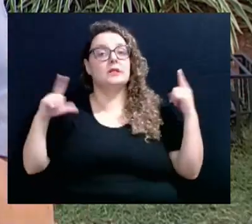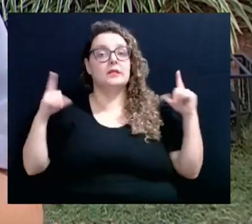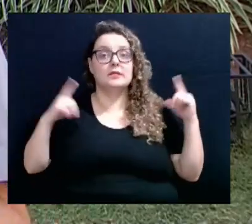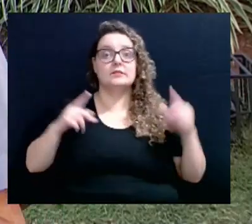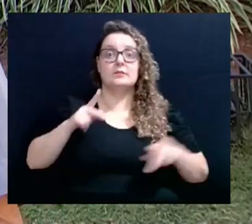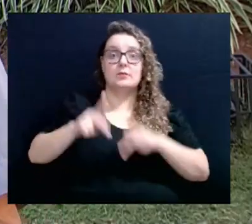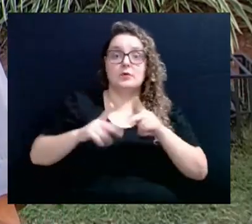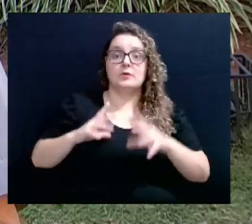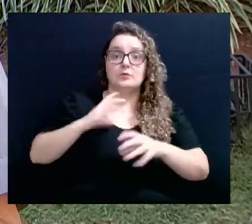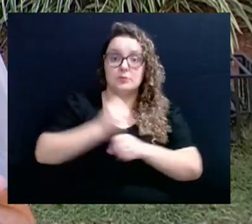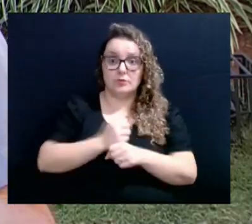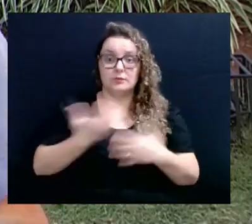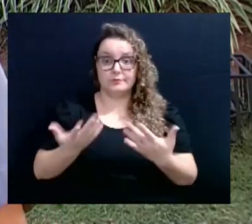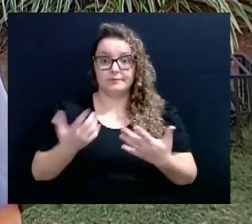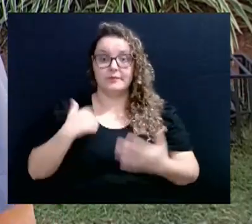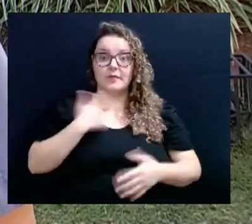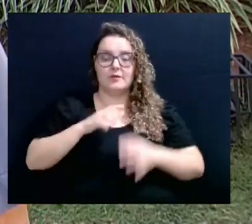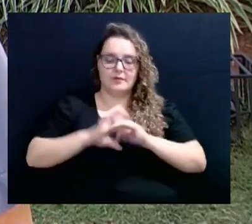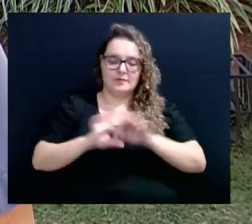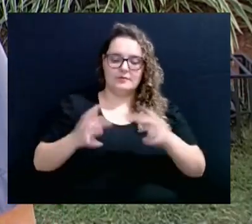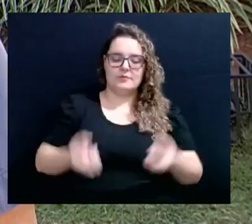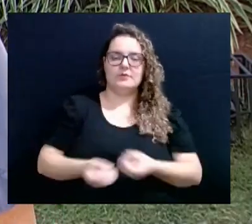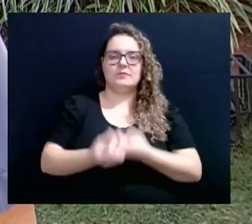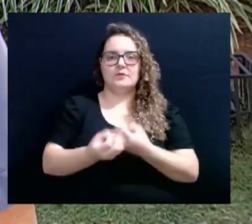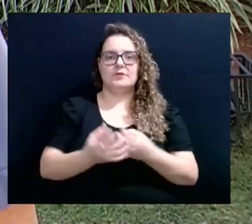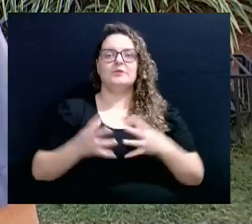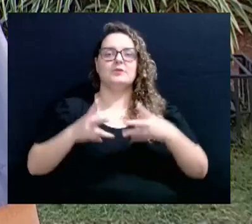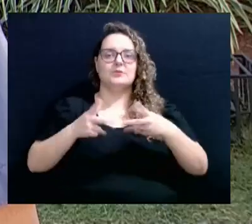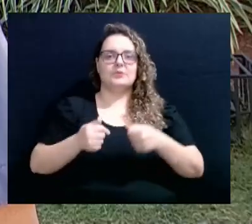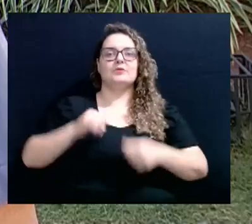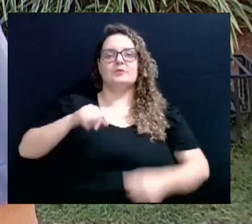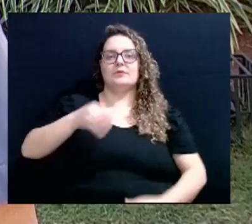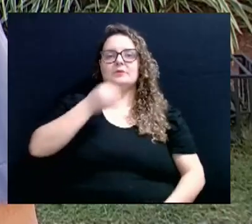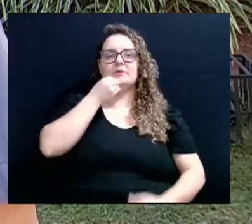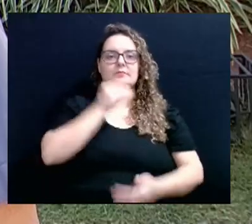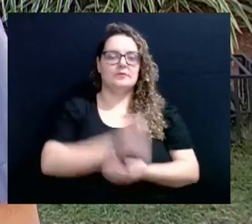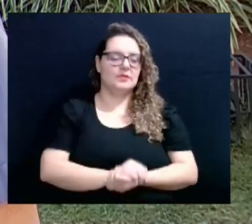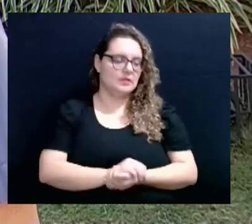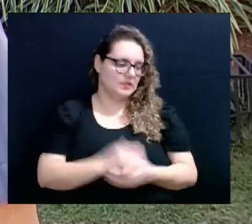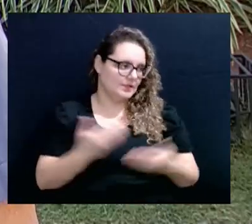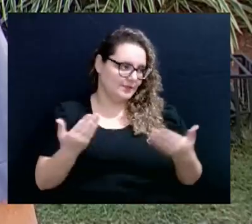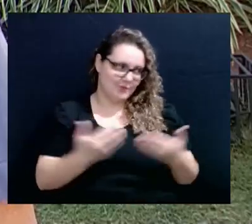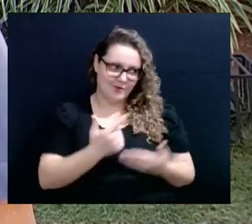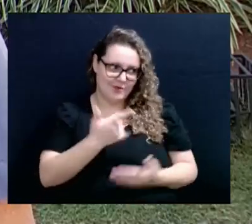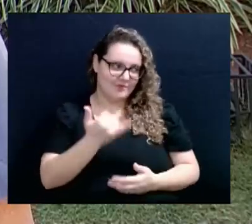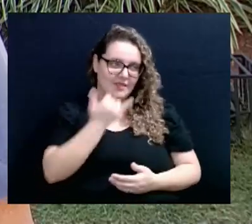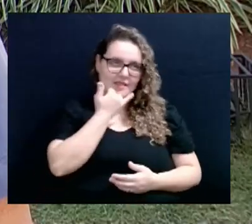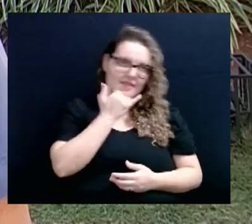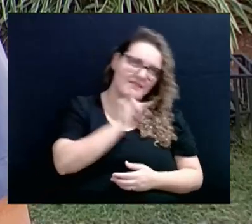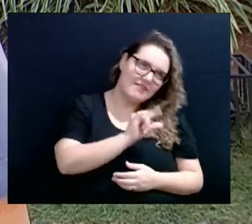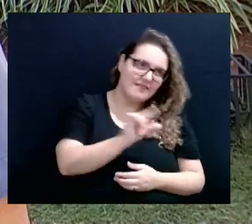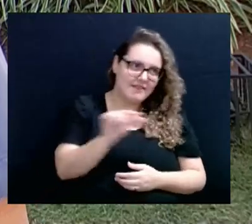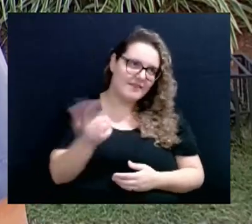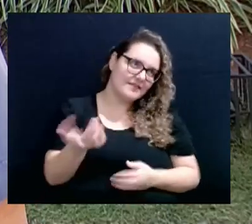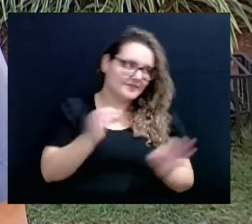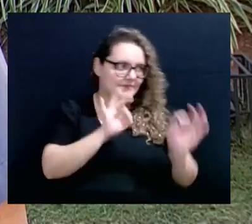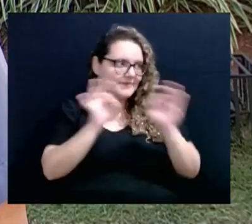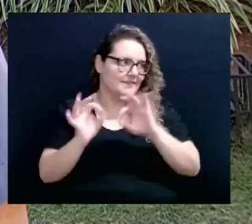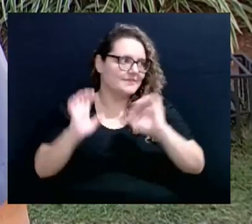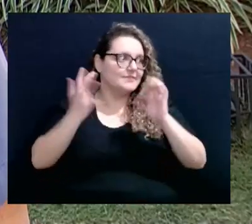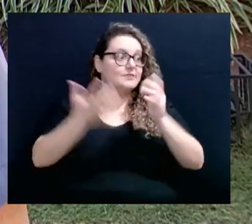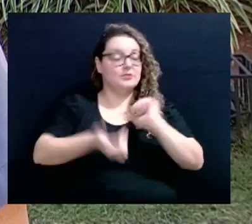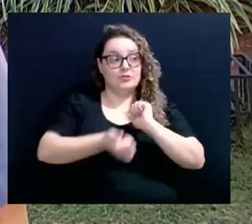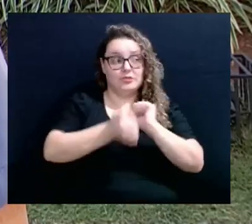gente disponibilizando a informação, todo mundo vai aproveitar. Então agora não tem mais desculpa para acompanhar os eventos